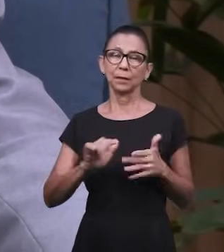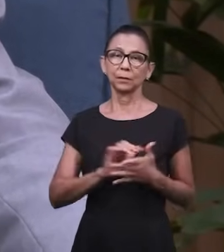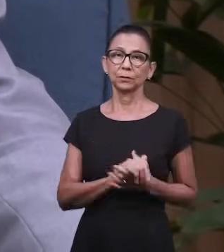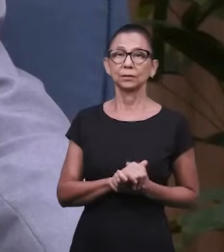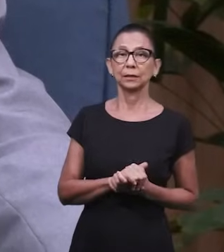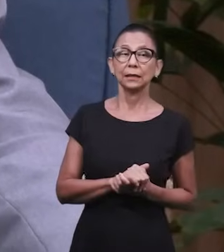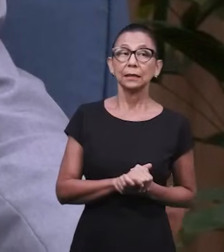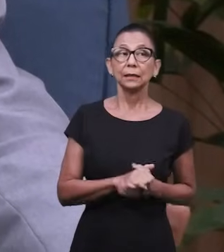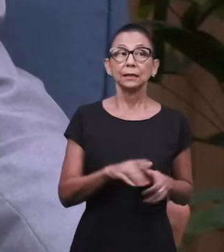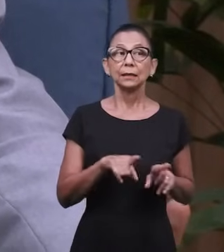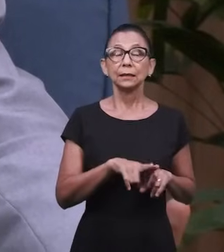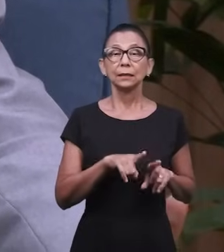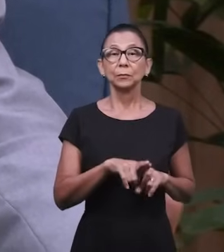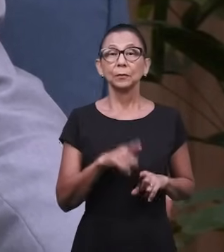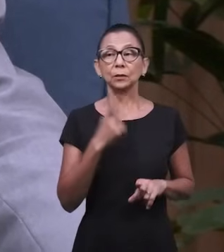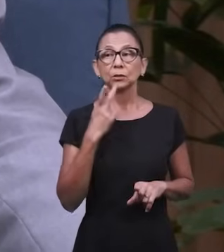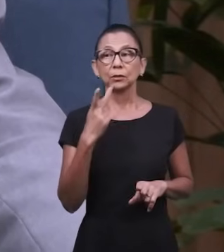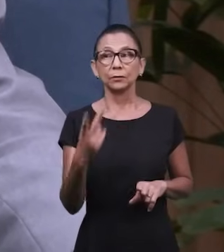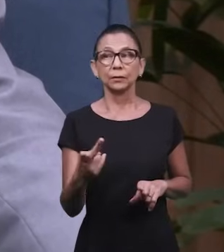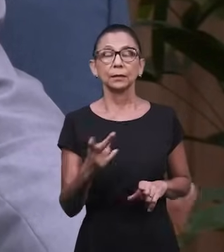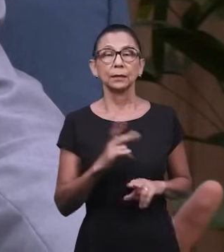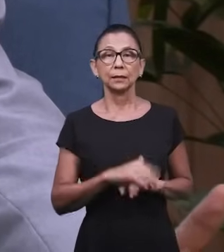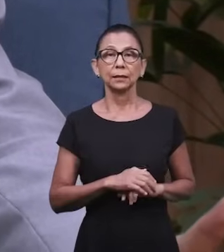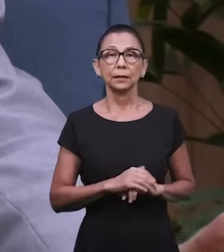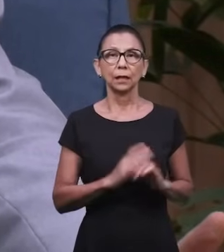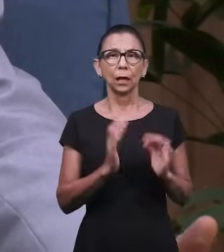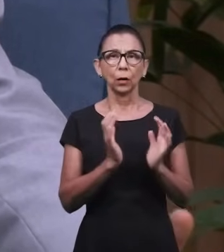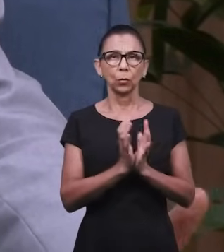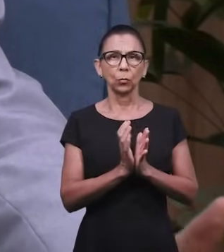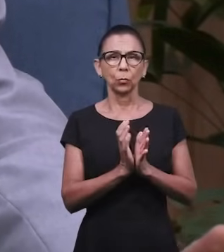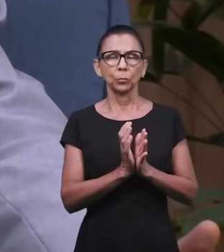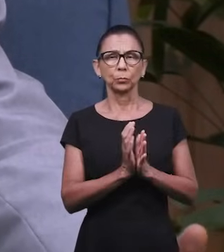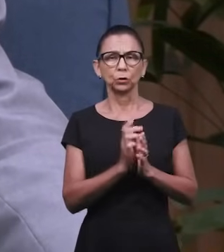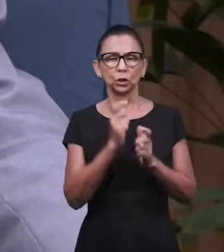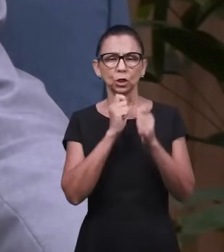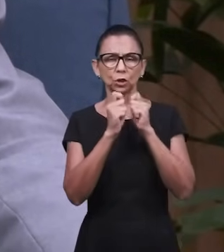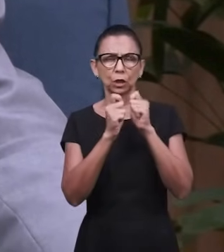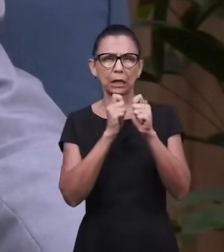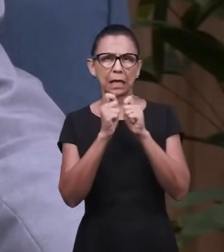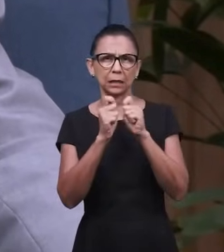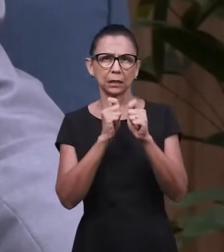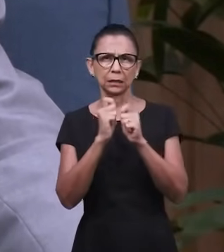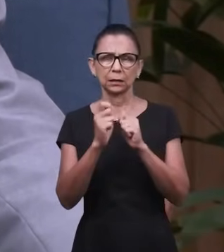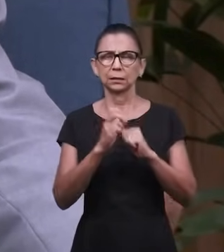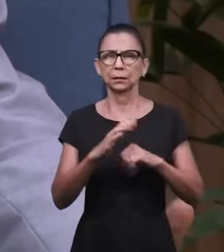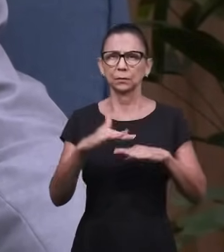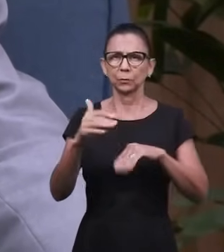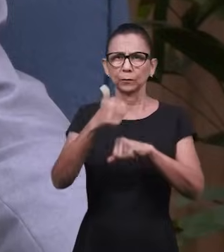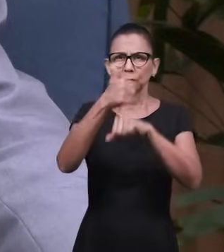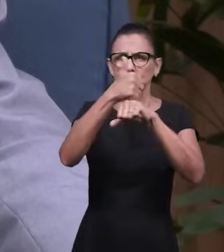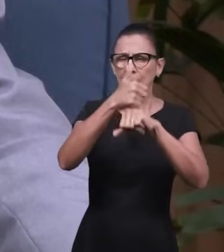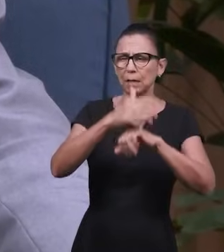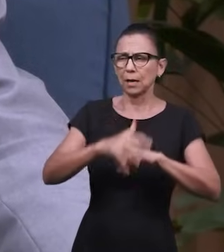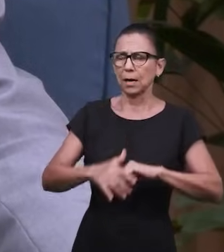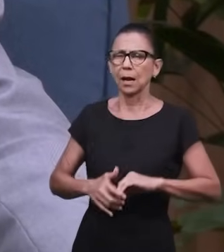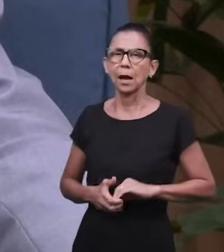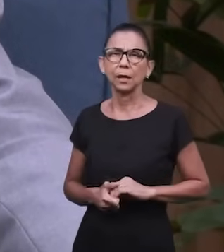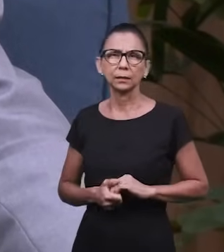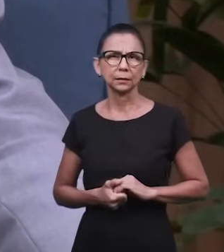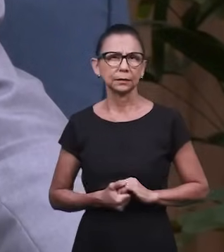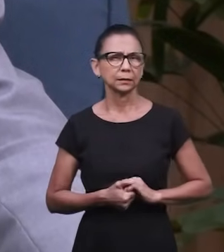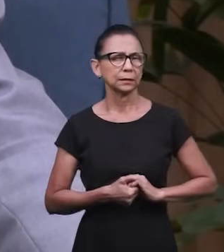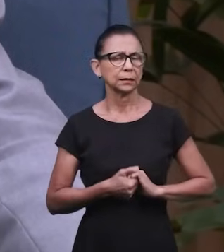imprensa, autoridades dos diversos poderes, judiciário, legislativo, executivo,